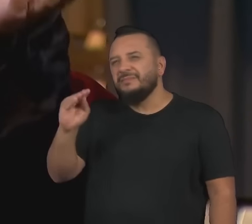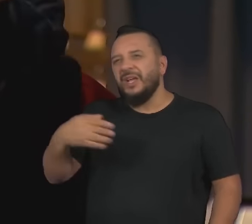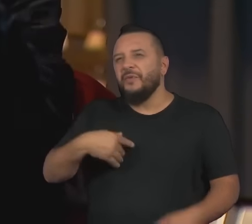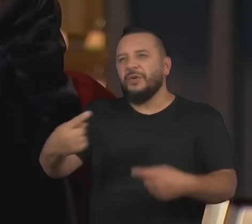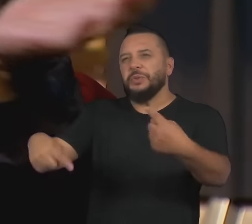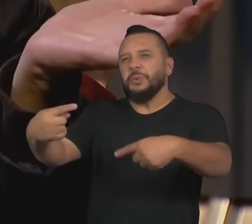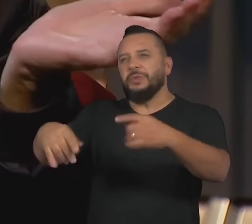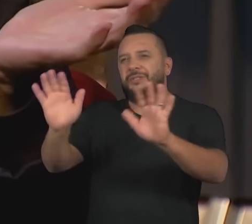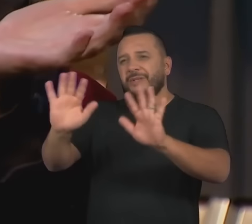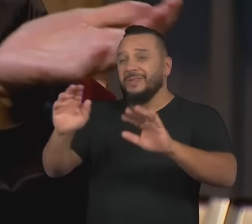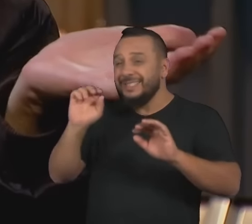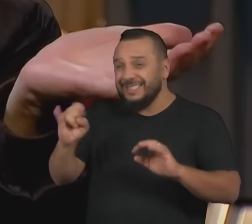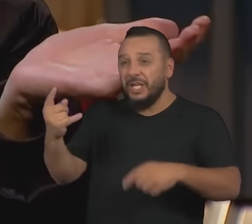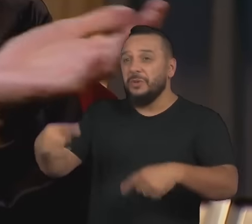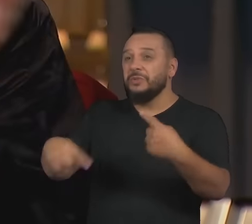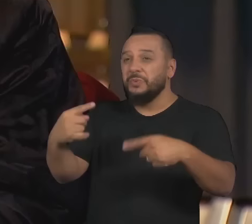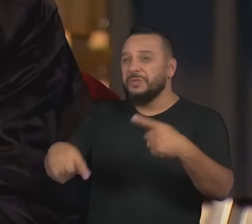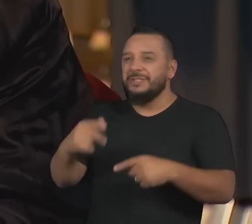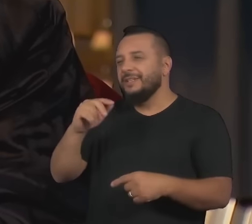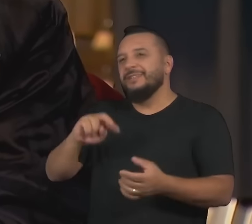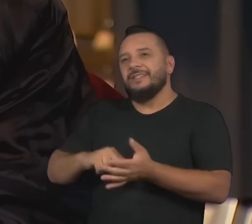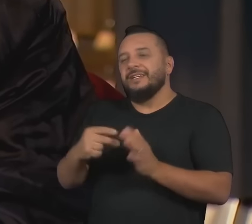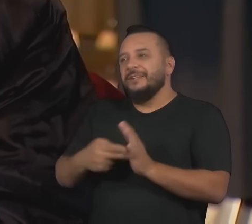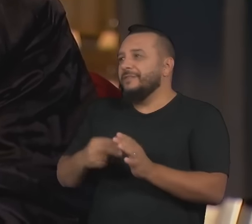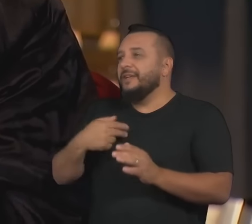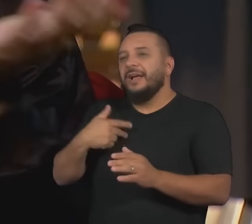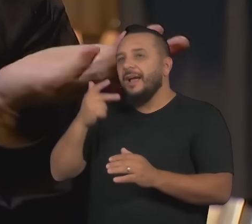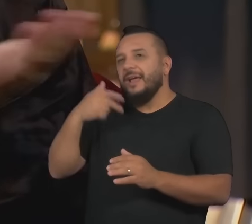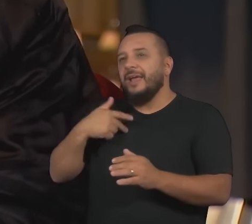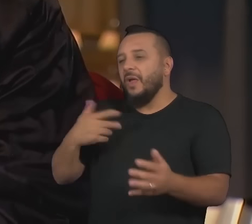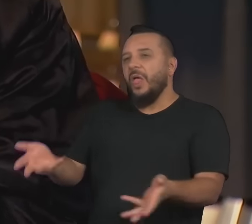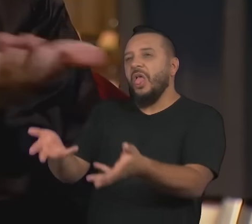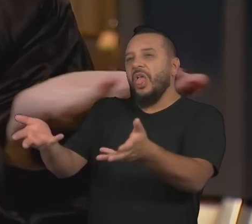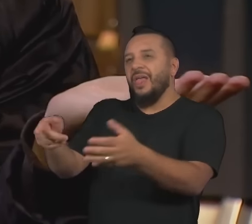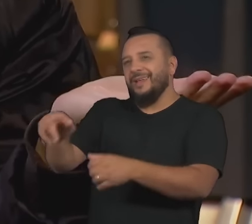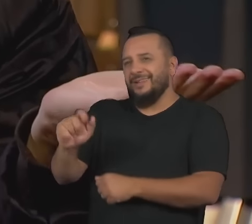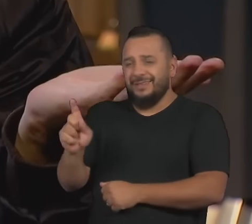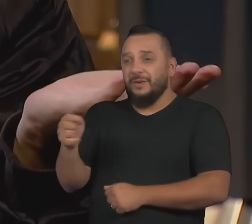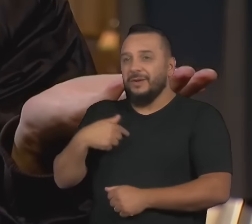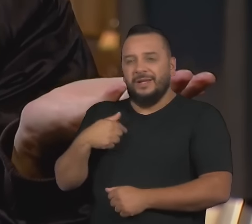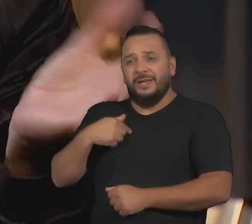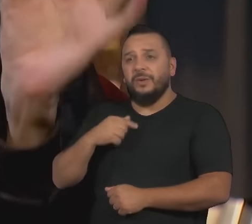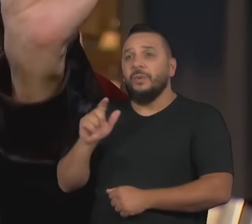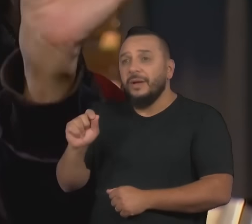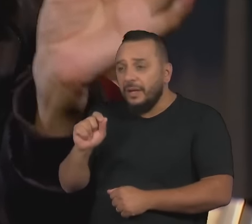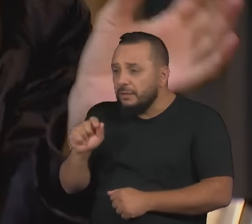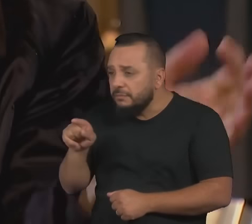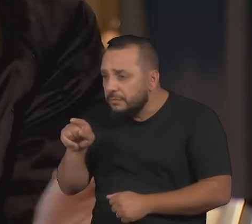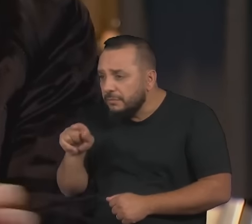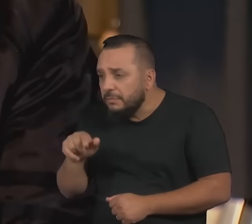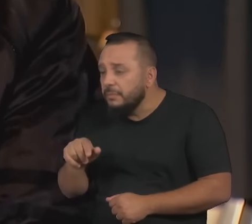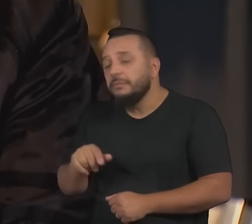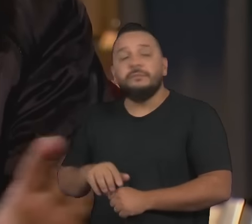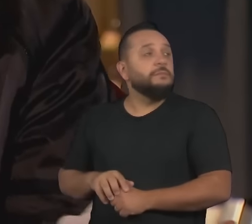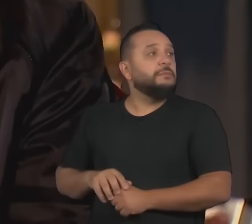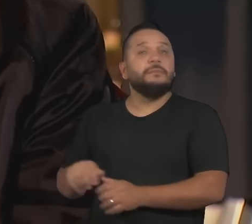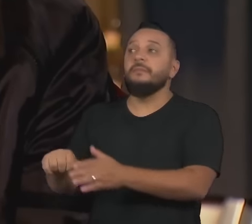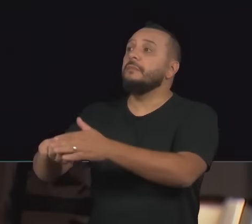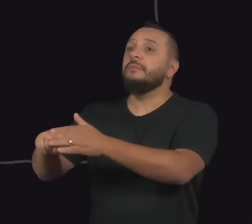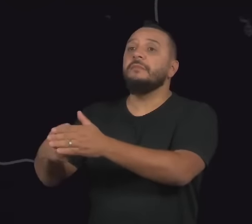estou dando holofote pro infeliz. Né? Claro. Então, o que eu faço? Eu tenho um instrumento maravilhoso. Eu vou lá e bloqueio.